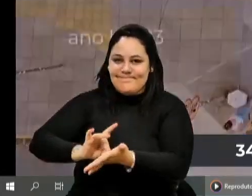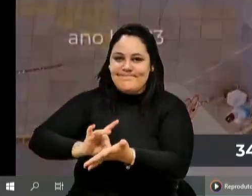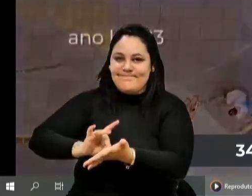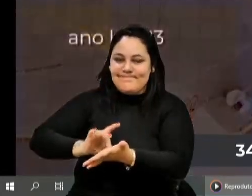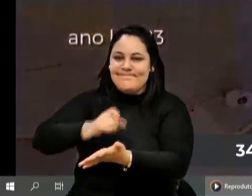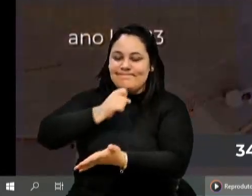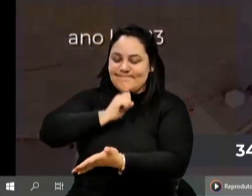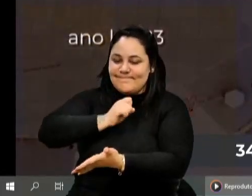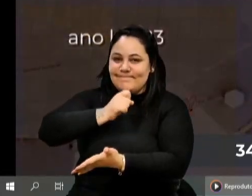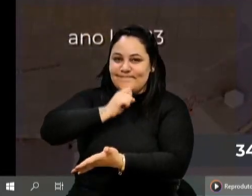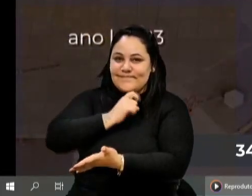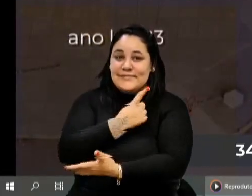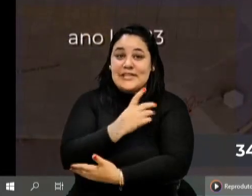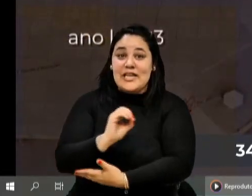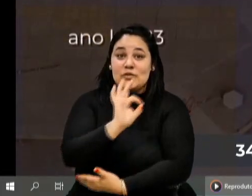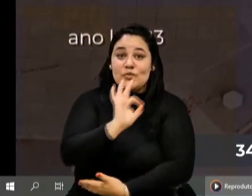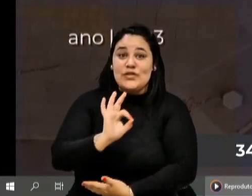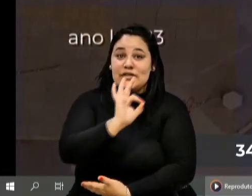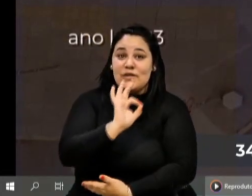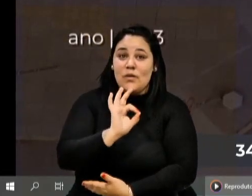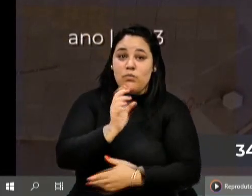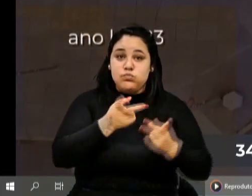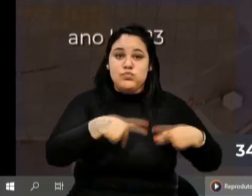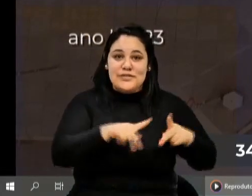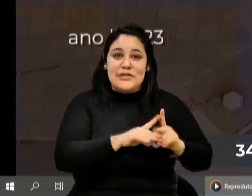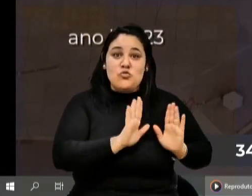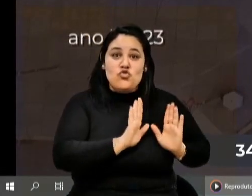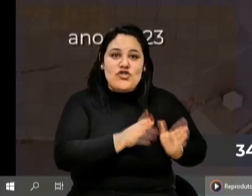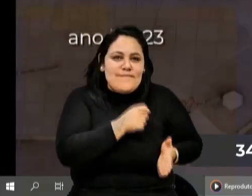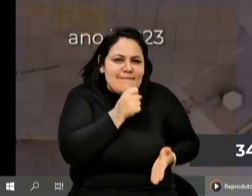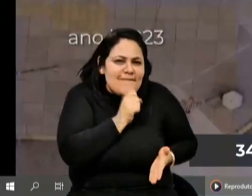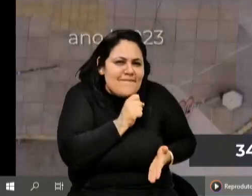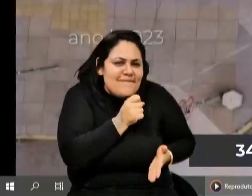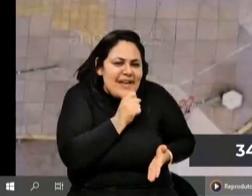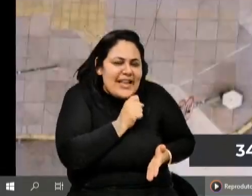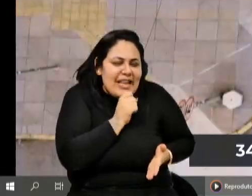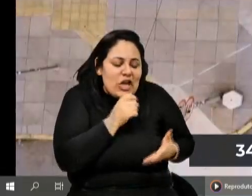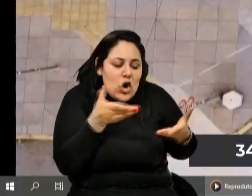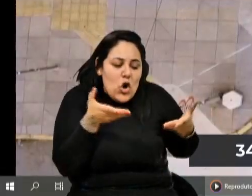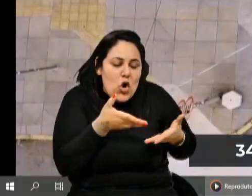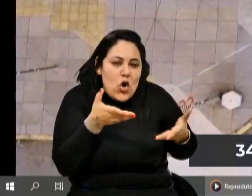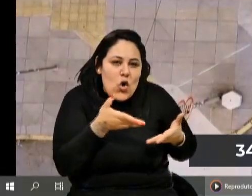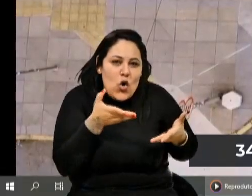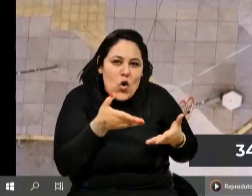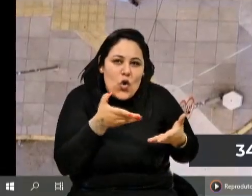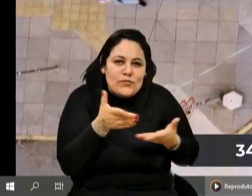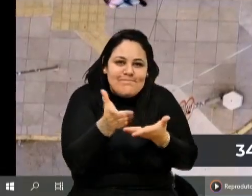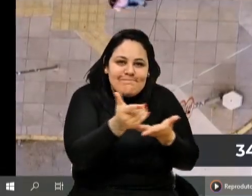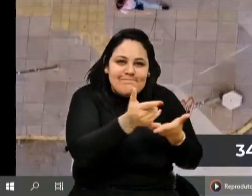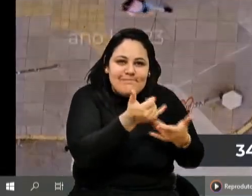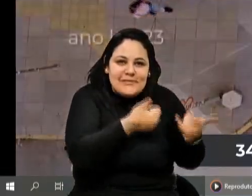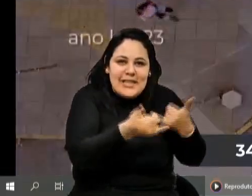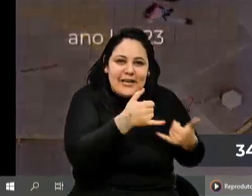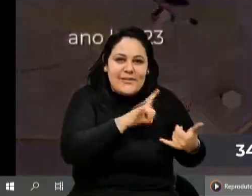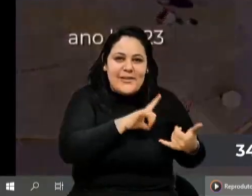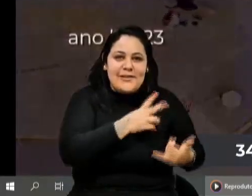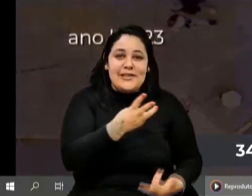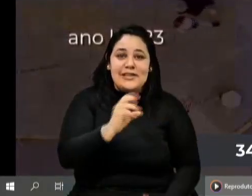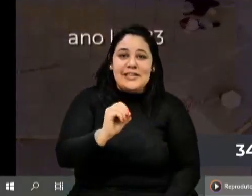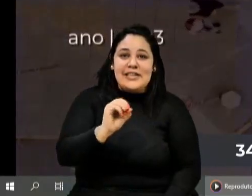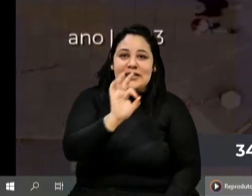10% da população caxiense já envelheceu. Hoje, segundo o Conselho Municipal do Idoso, são cerca de 30